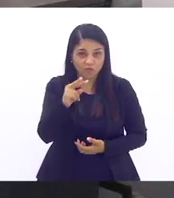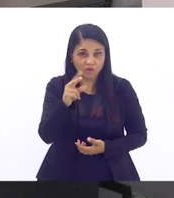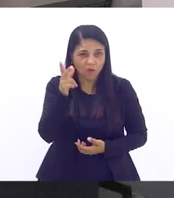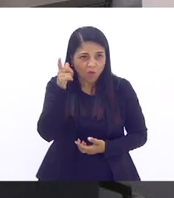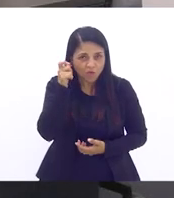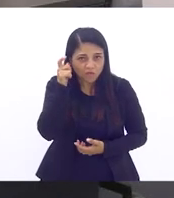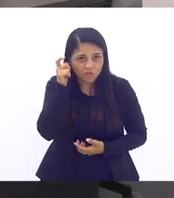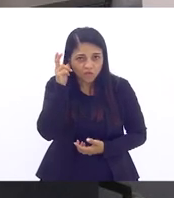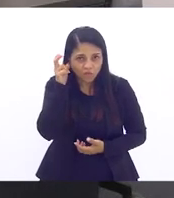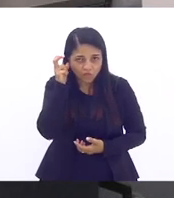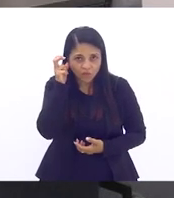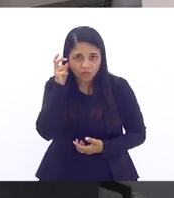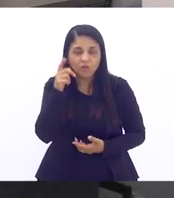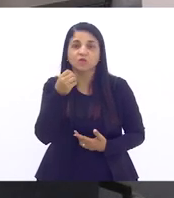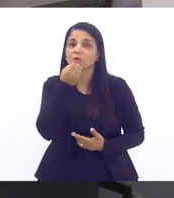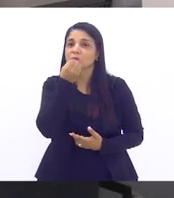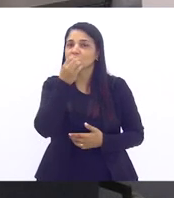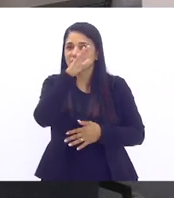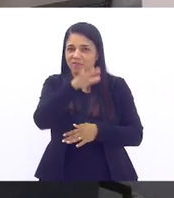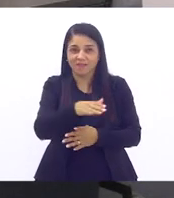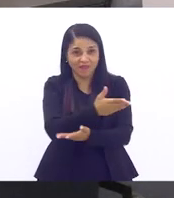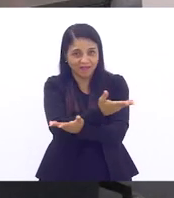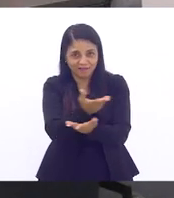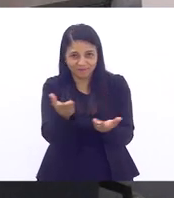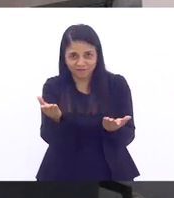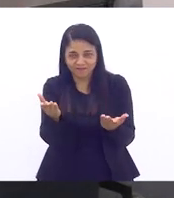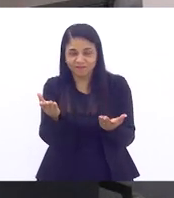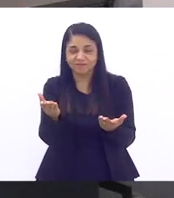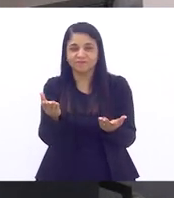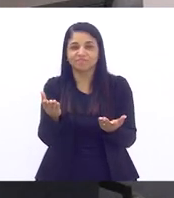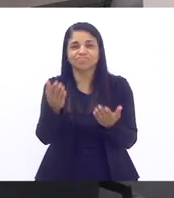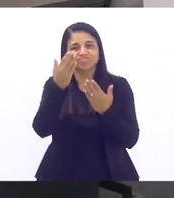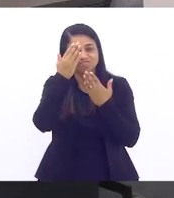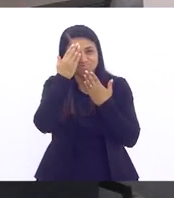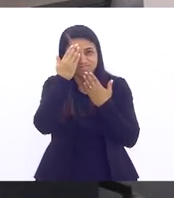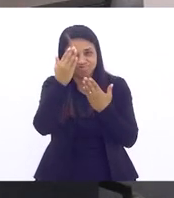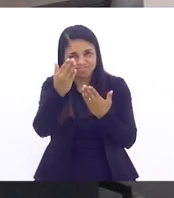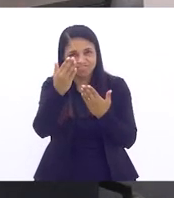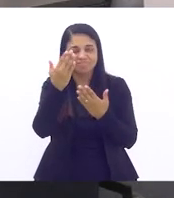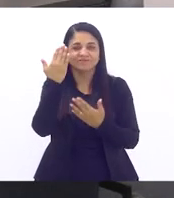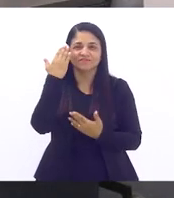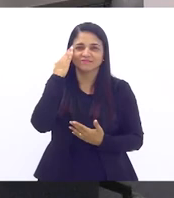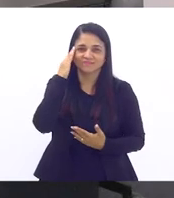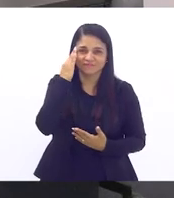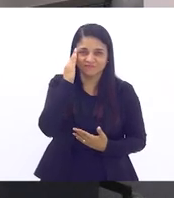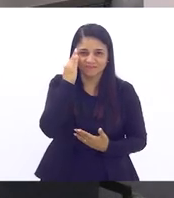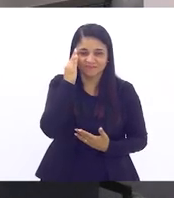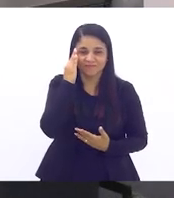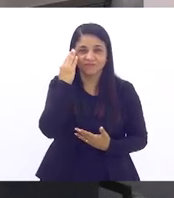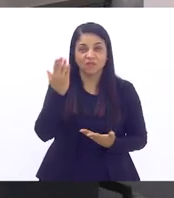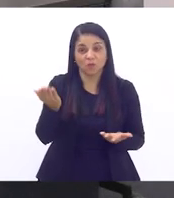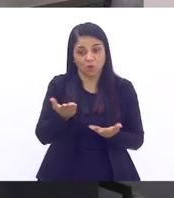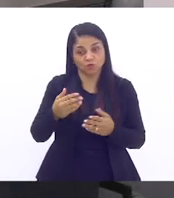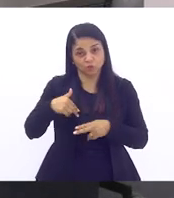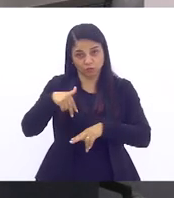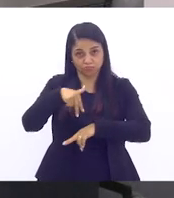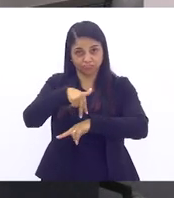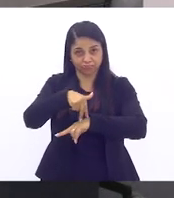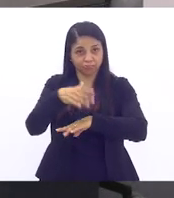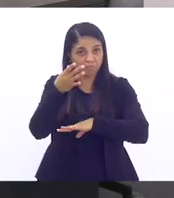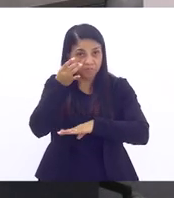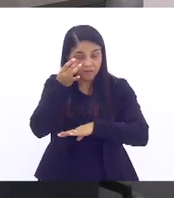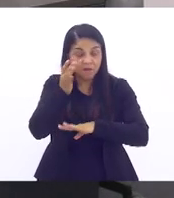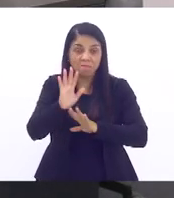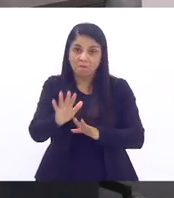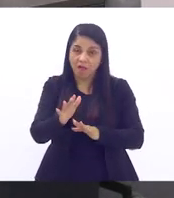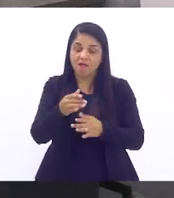ah ok Boa tarde a todos agradeço a compreensão eu estaria hoje com vocês mais devido